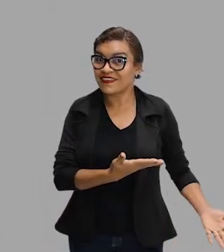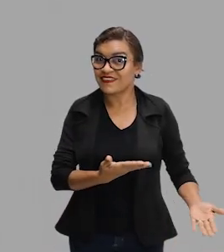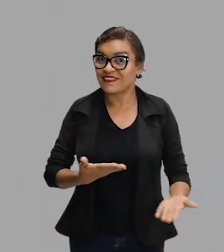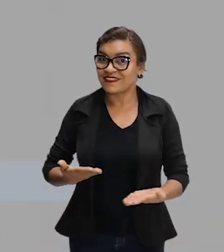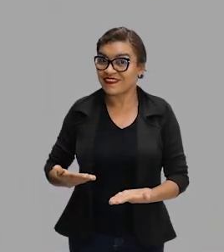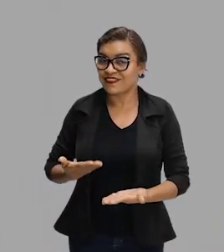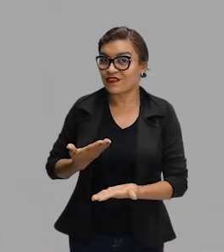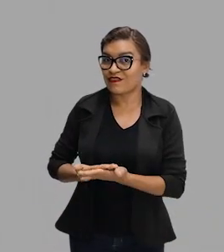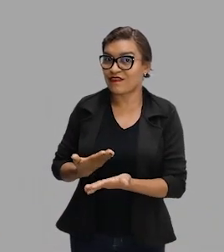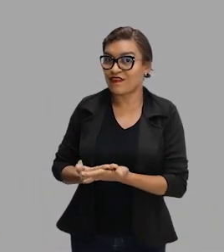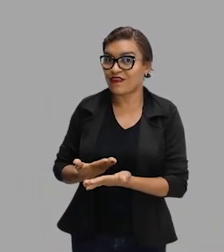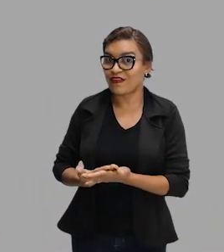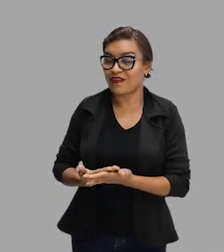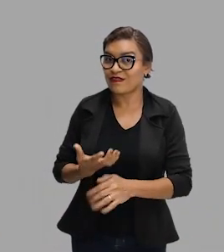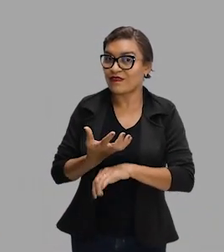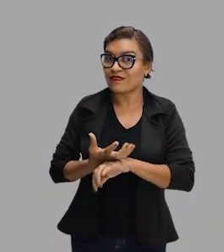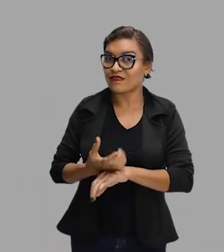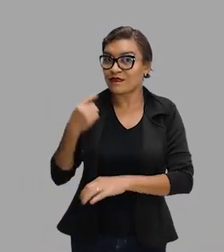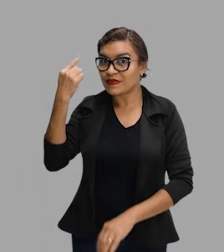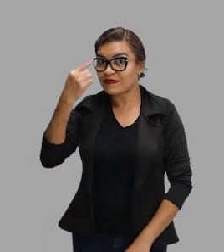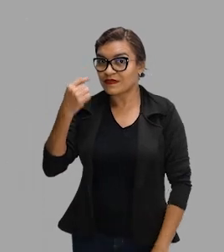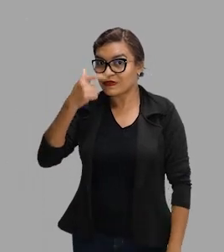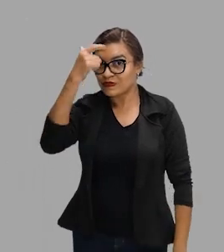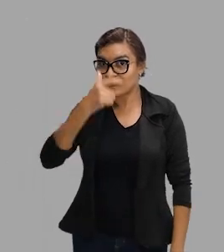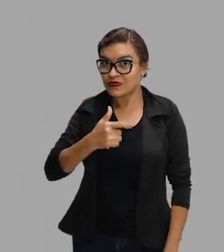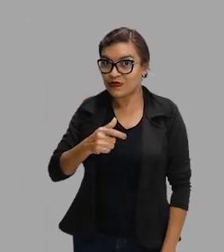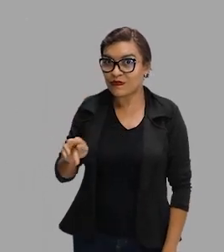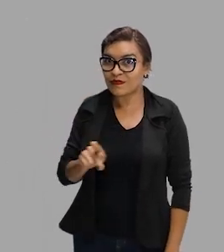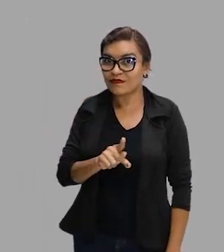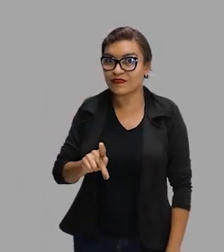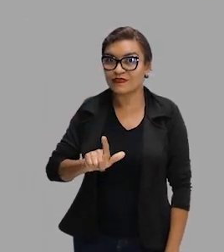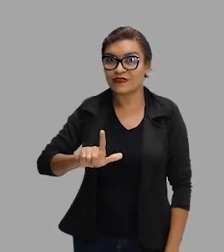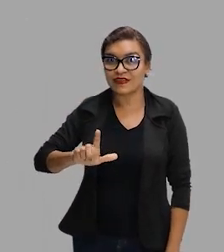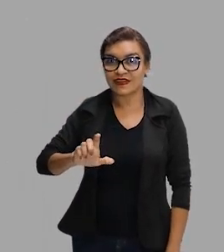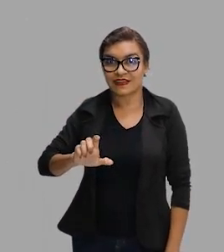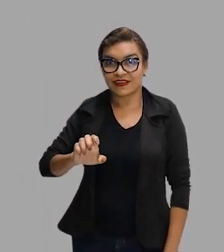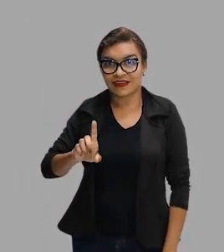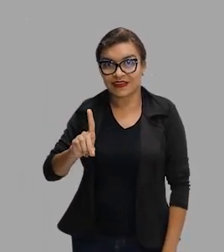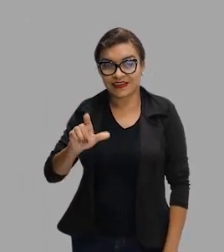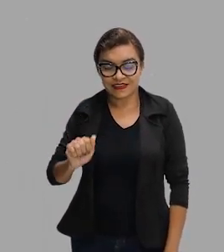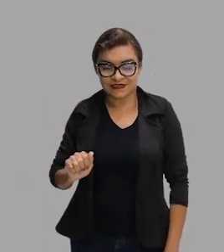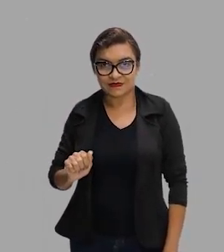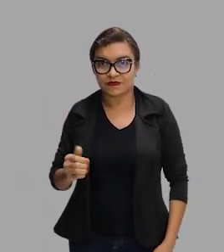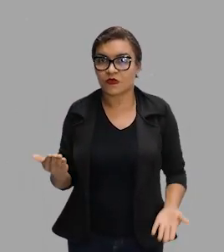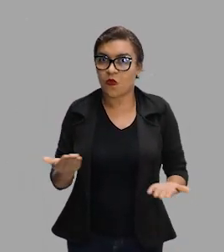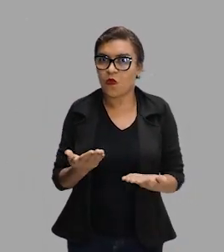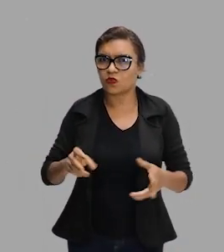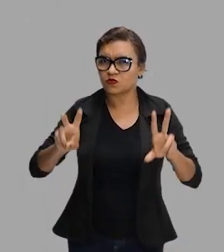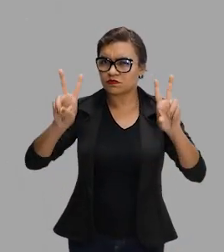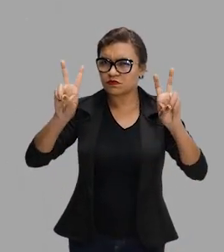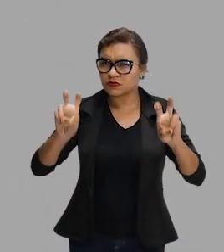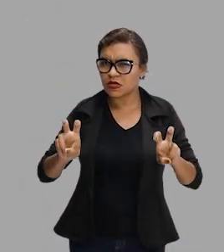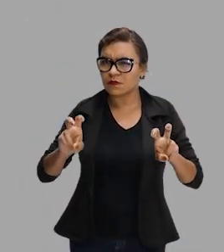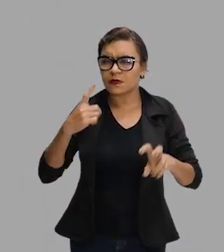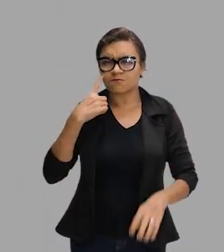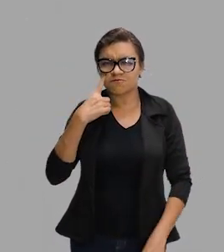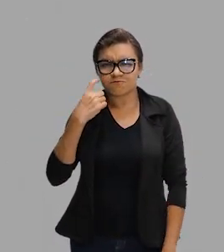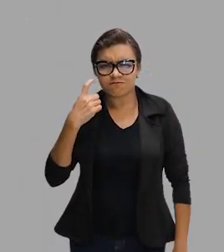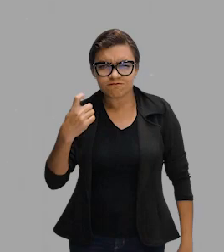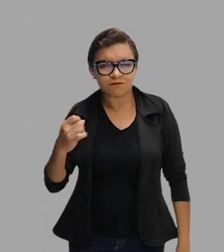à classe de espanhol de hoje. Professora Leda Janek na área para vocês. Hoje nós temos um tema bem